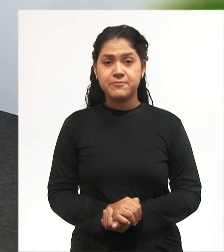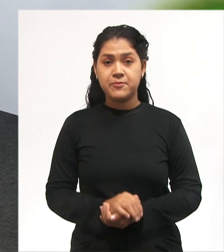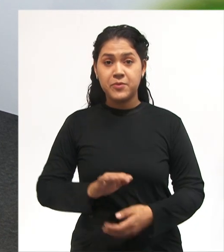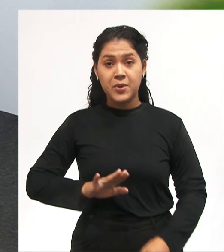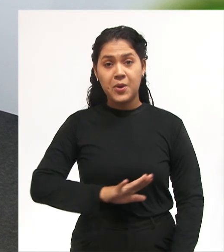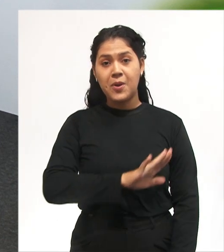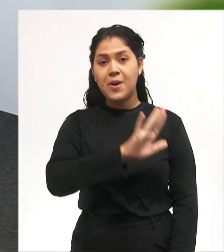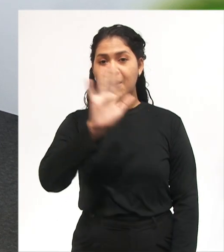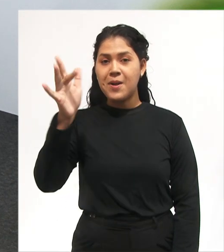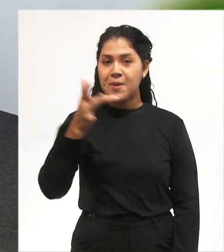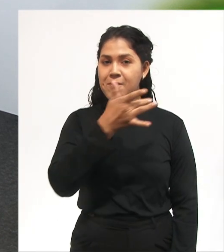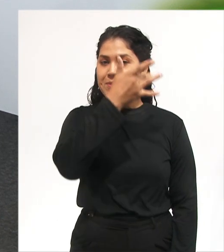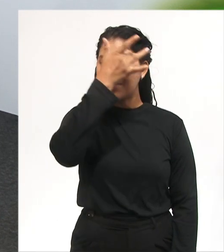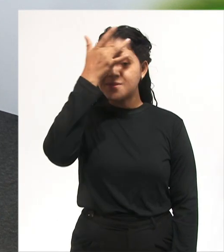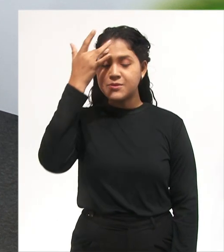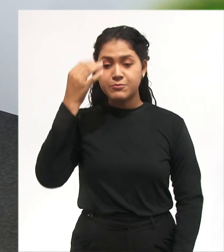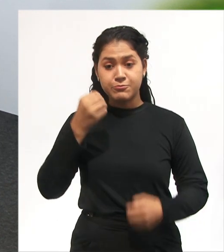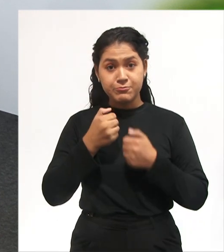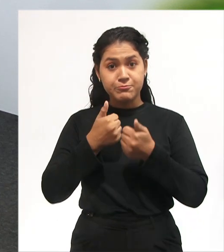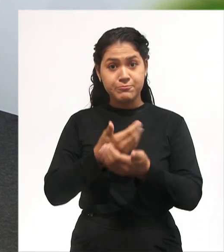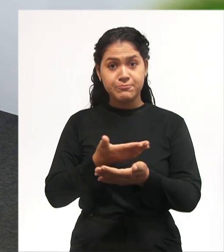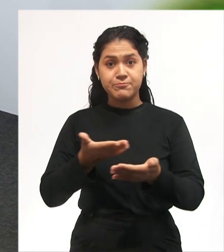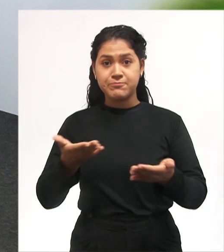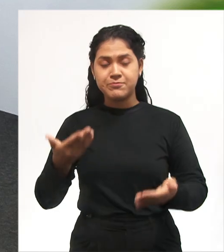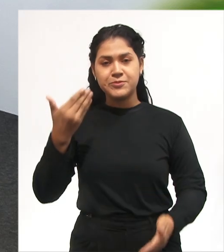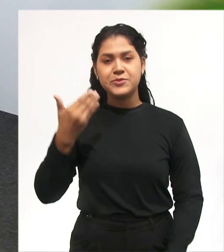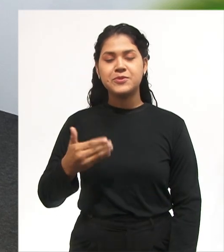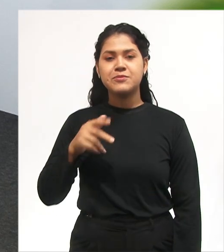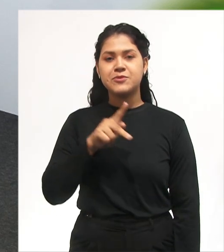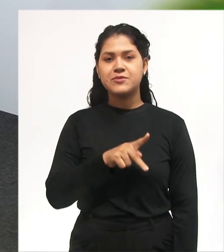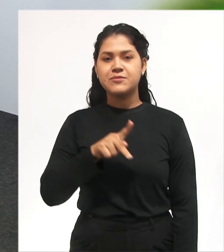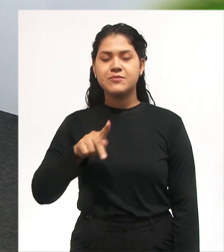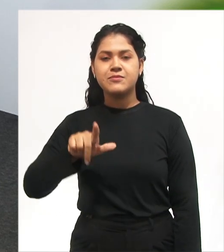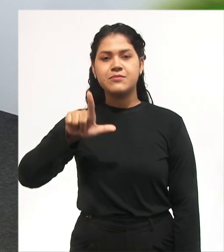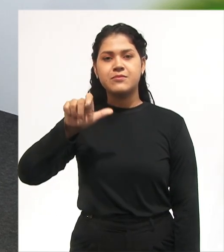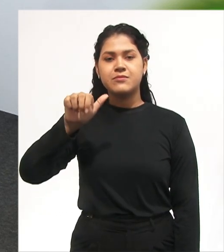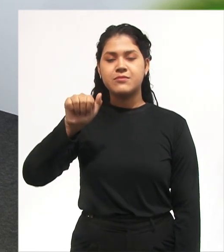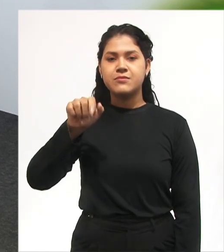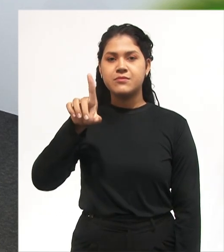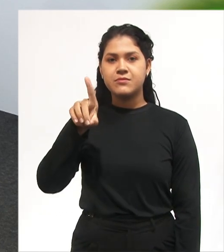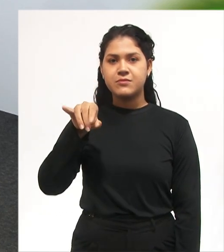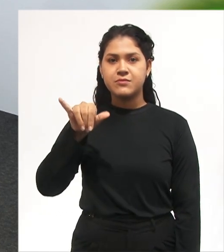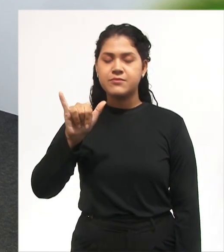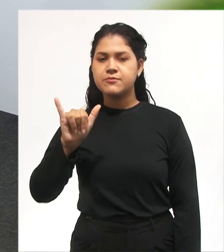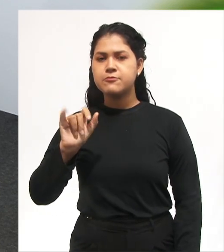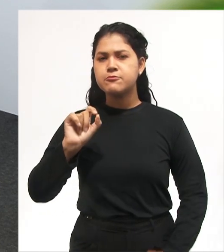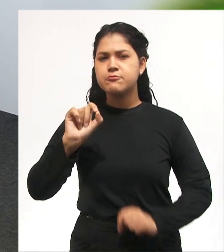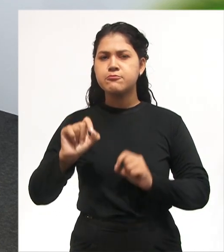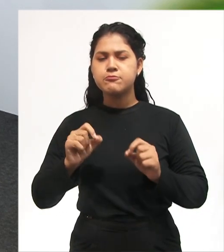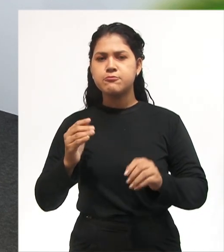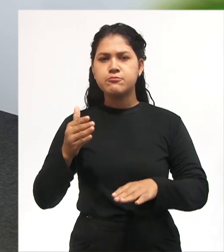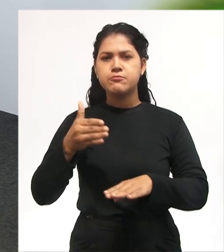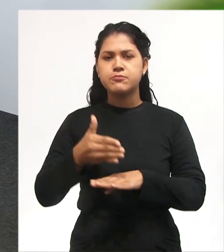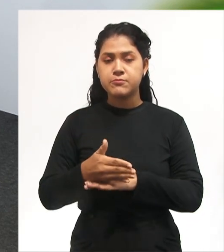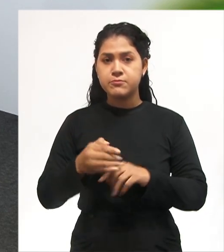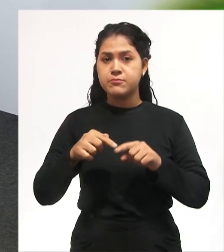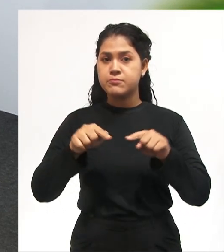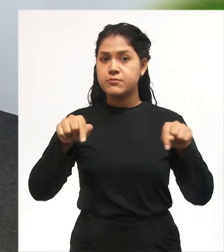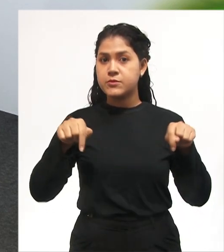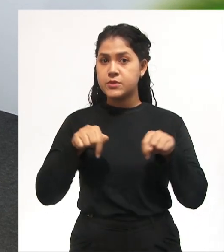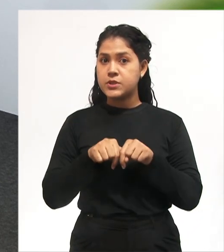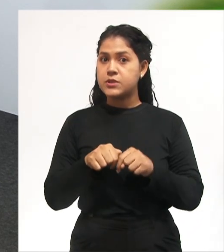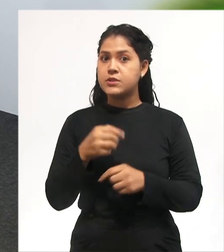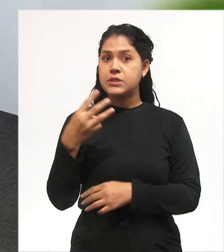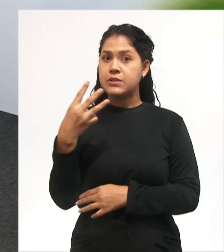Olá pessoal, como estão? Eu sou a professora Leide Souza e nós estamos aqui na nossa terceira